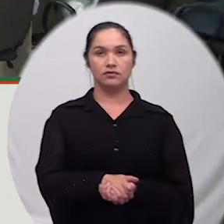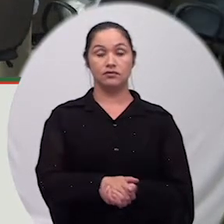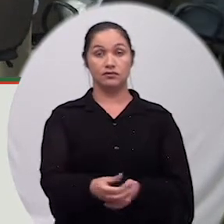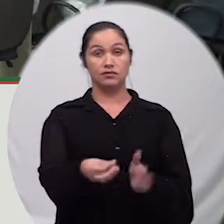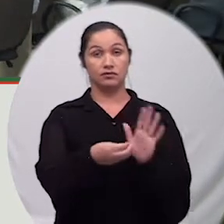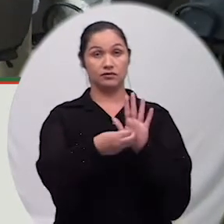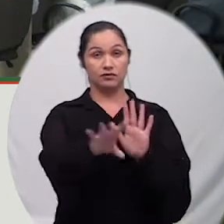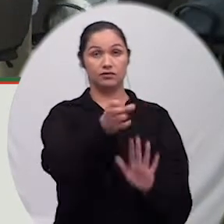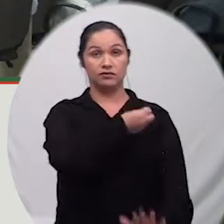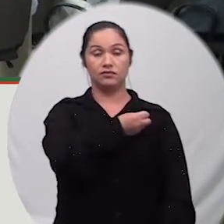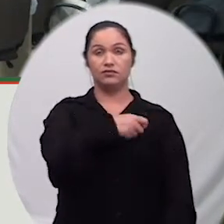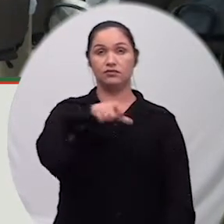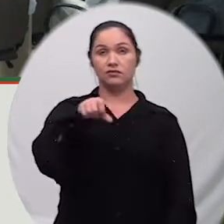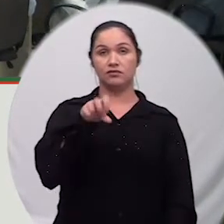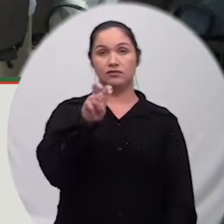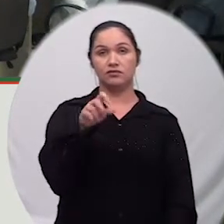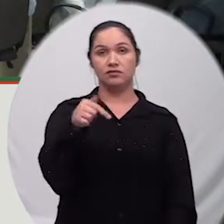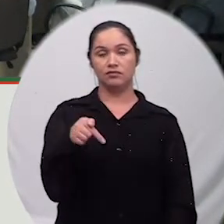Indicação número